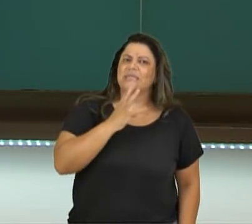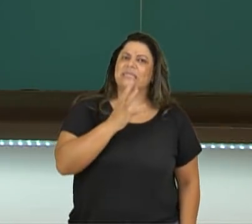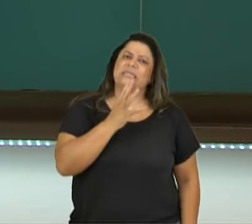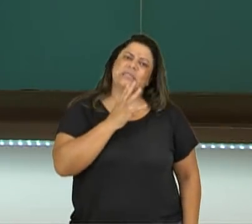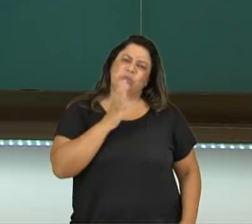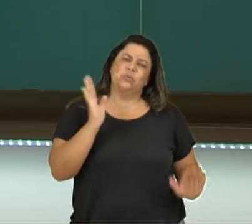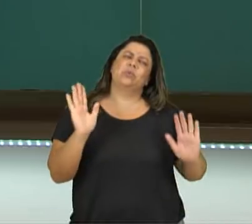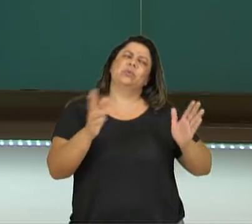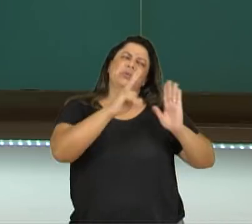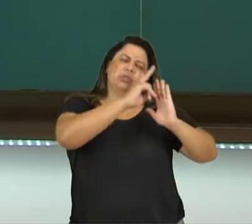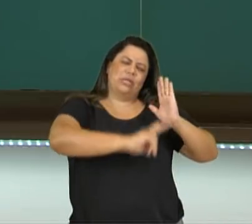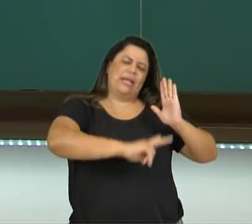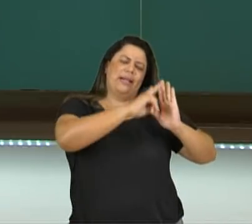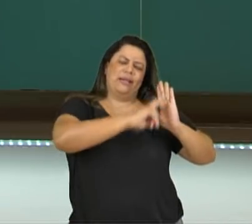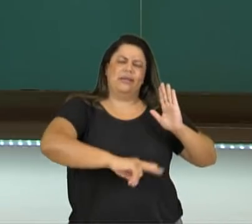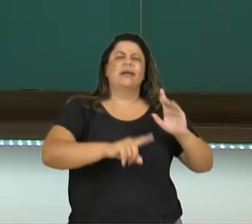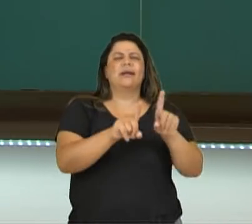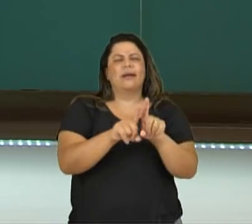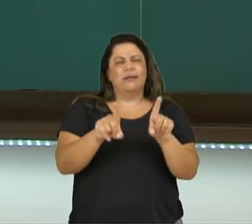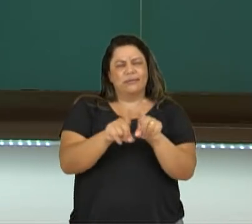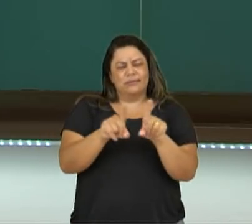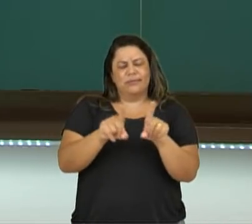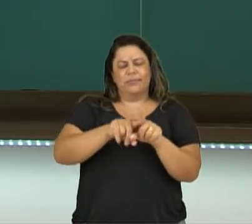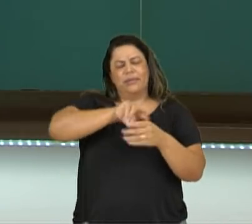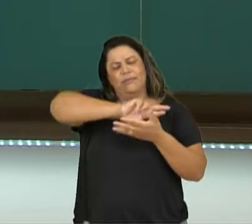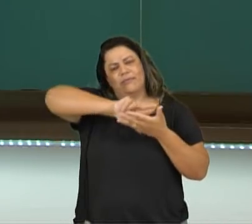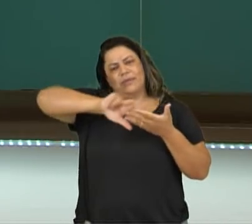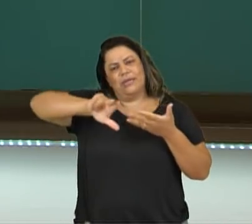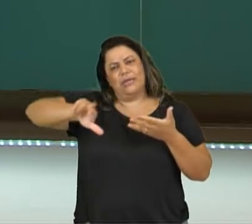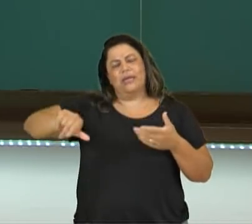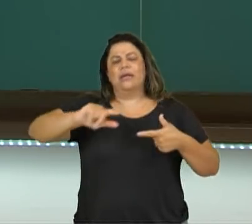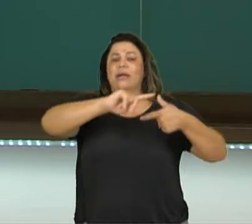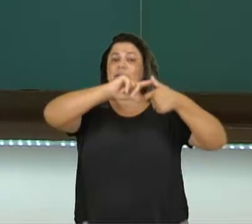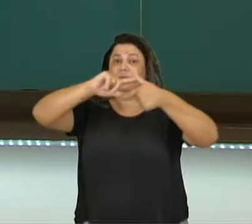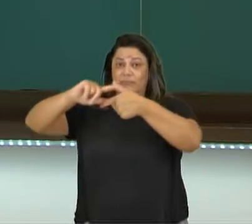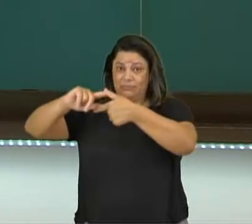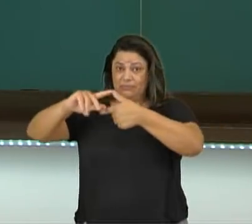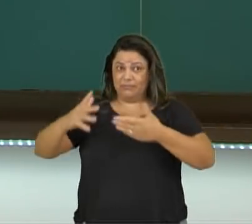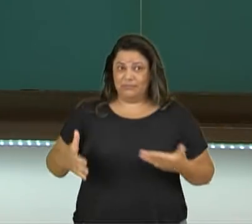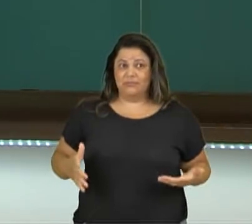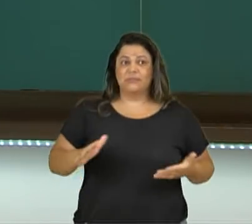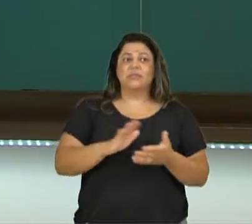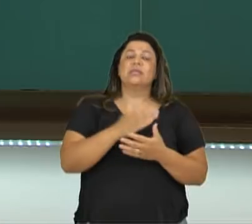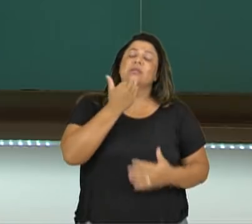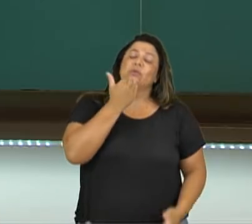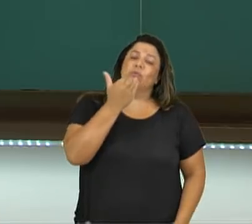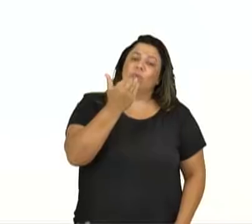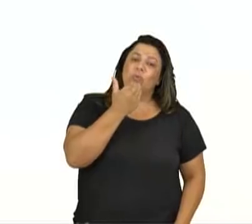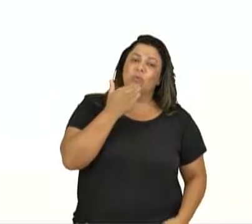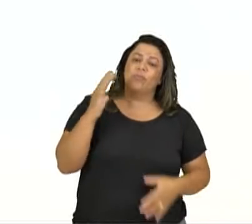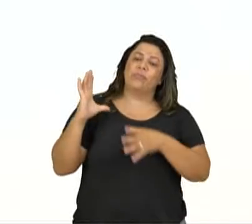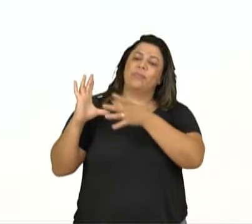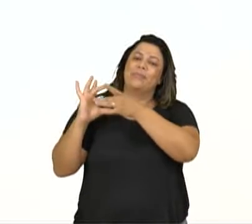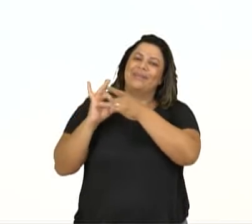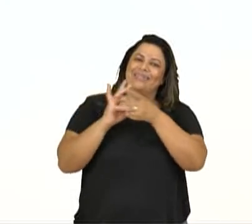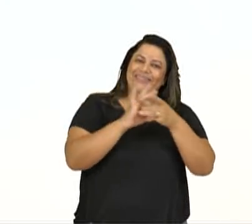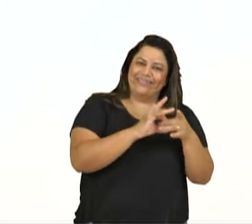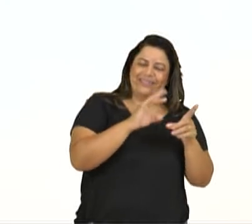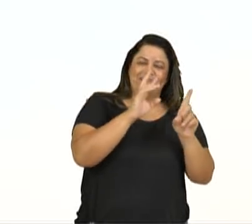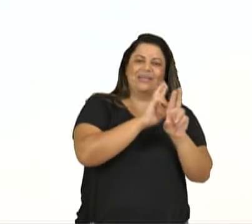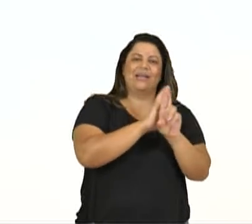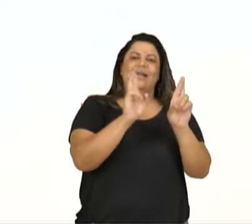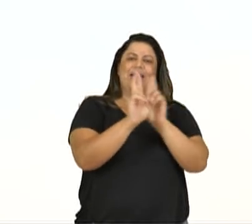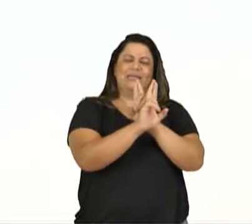já leram aí várias histórias em quadrinhos, tirinhas e charges, né? Então eu vou pedir para vocês relacionarem as colunas